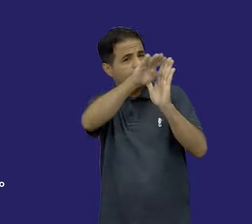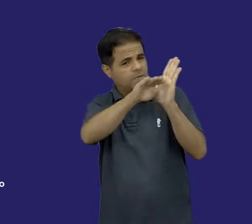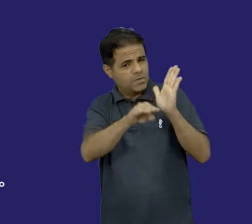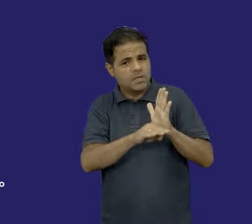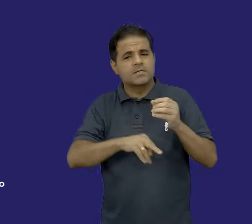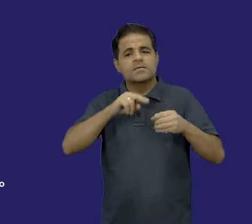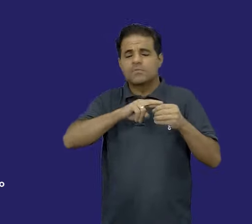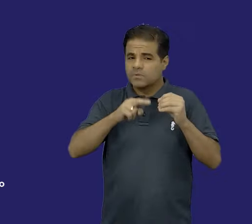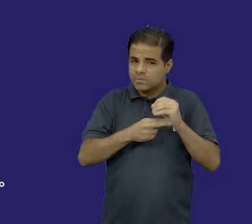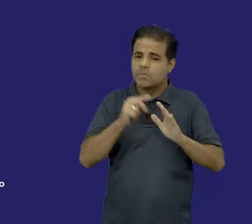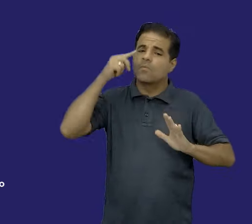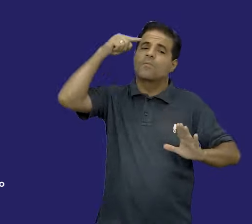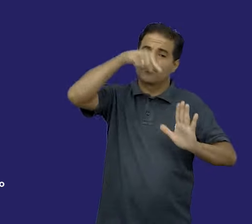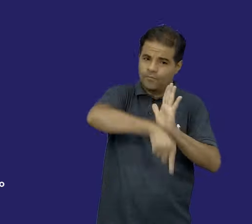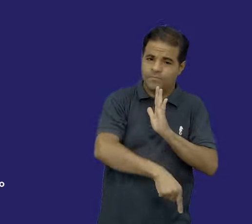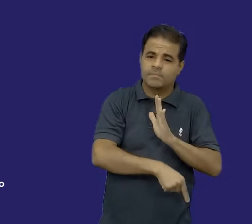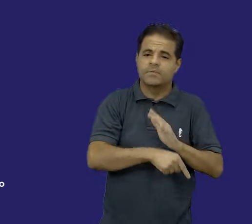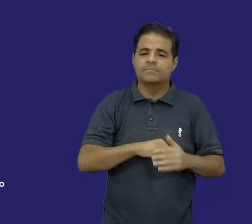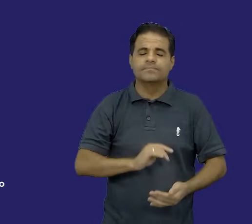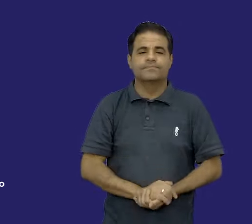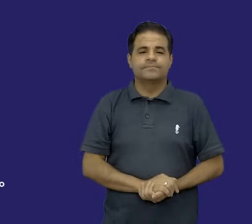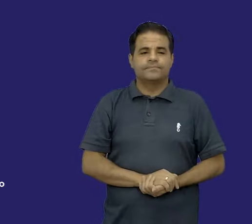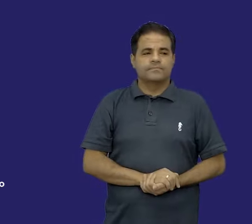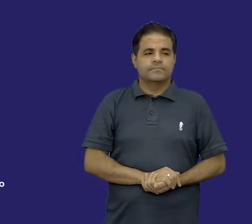de recuperação e aprofundamento.